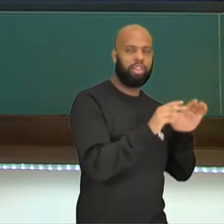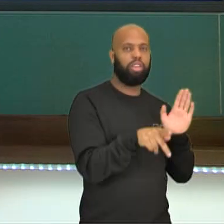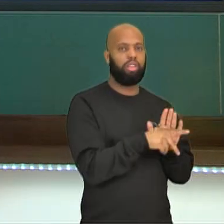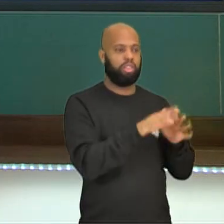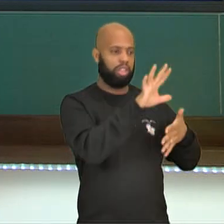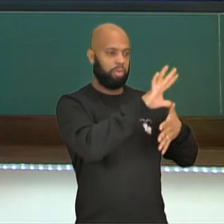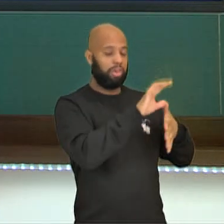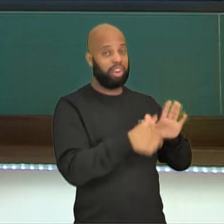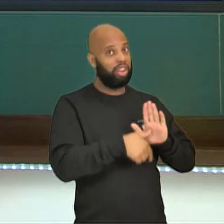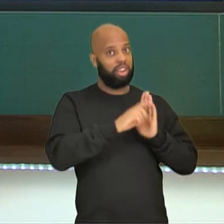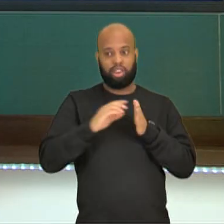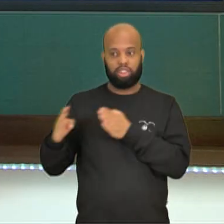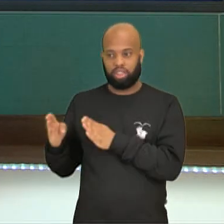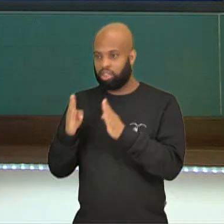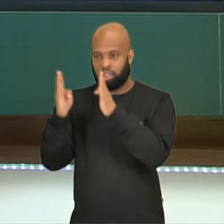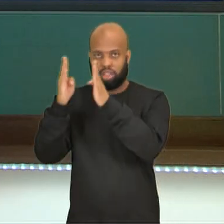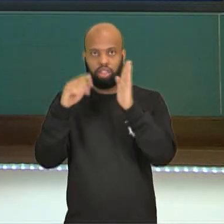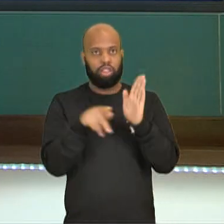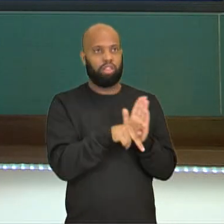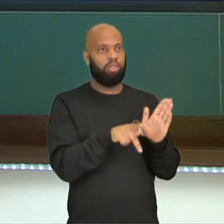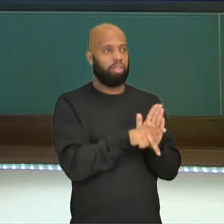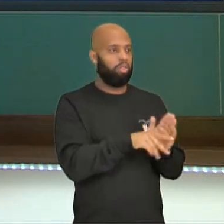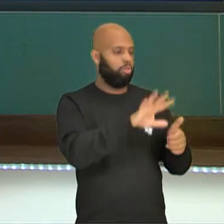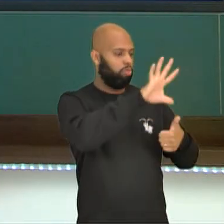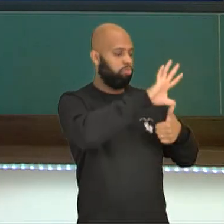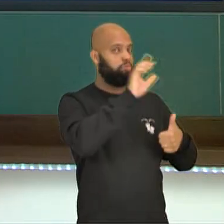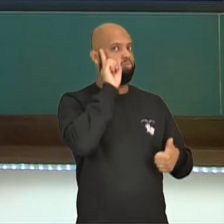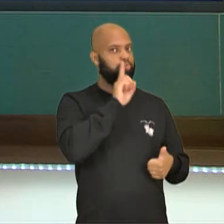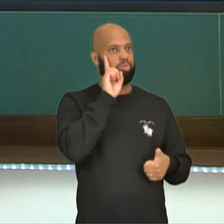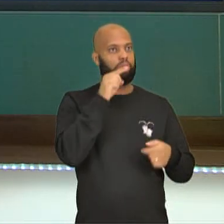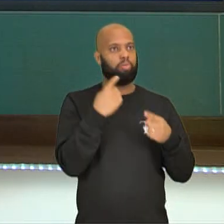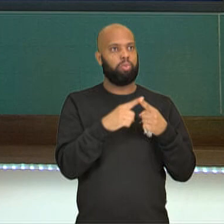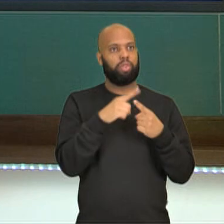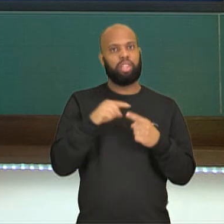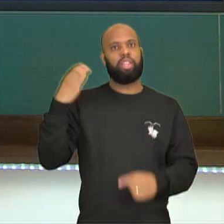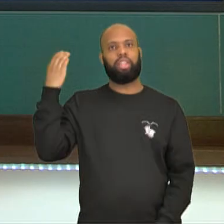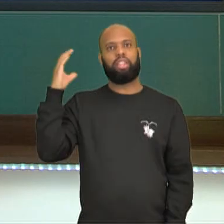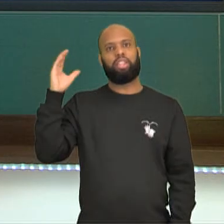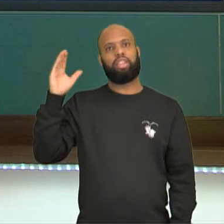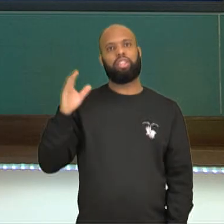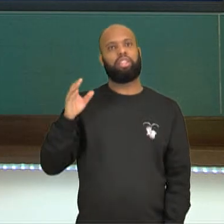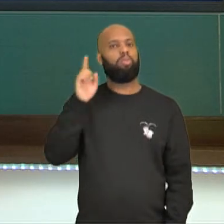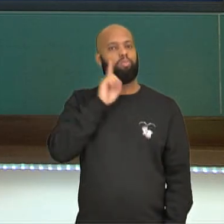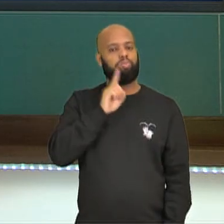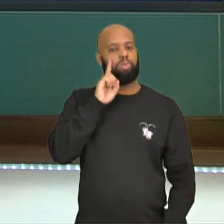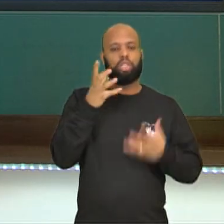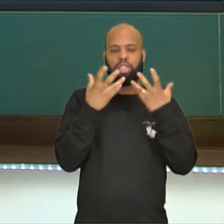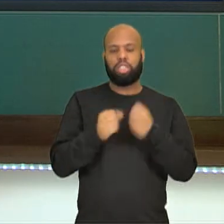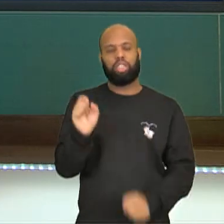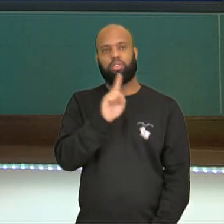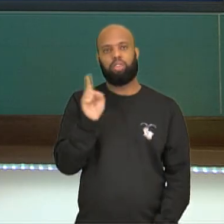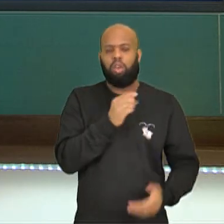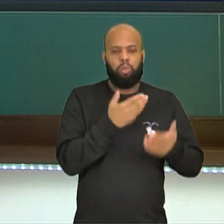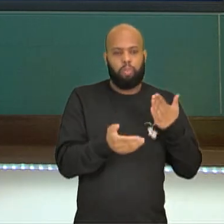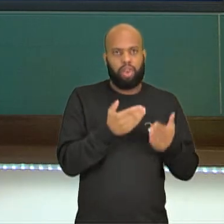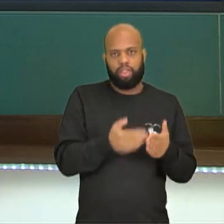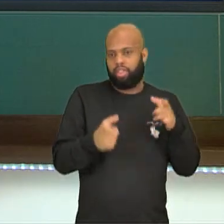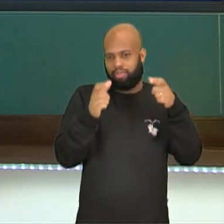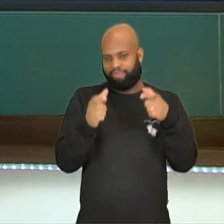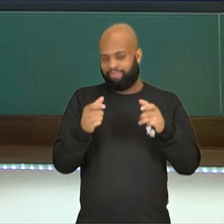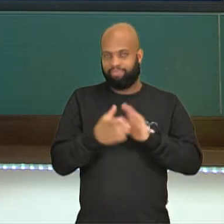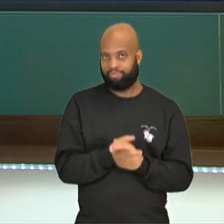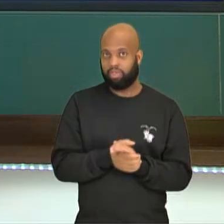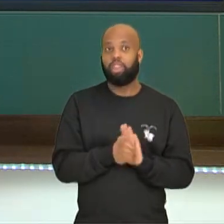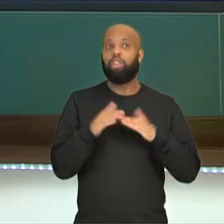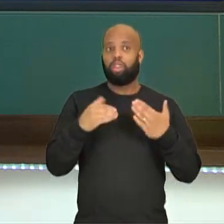Antes que o Estreito de Bering nos Estados Unidos, claro que os arqueólogos, que a ciência americana não aceitou tão fácil, perder esse posto,